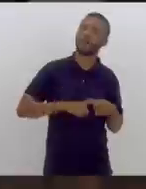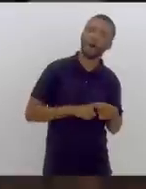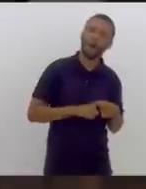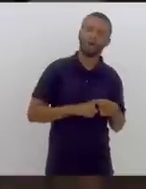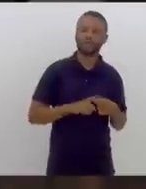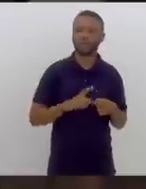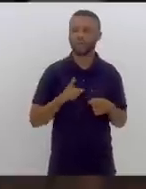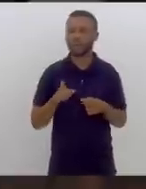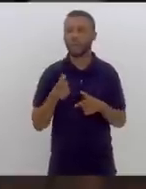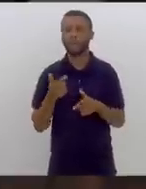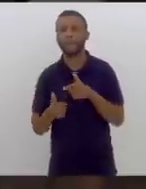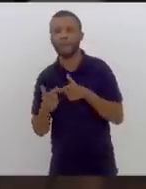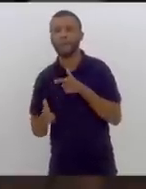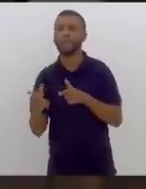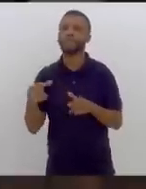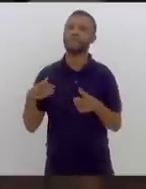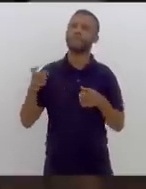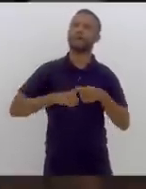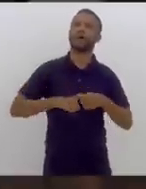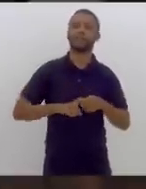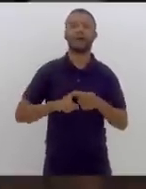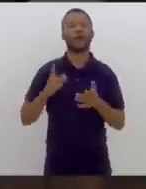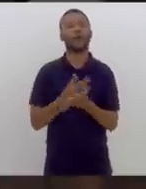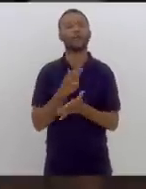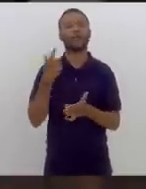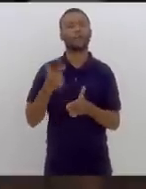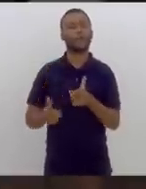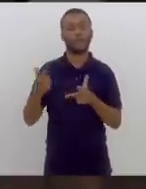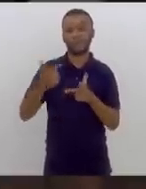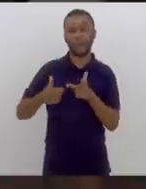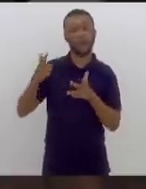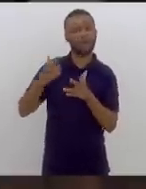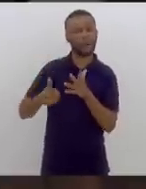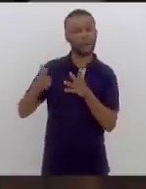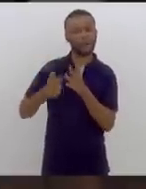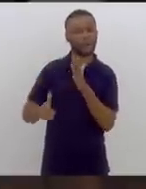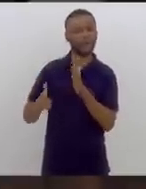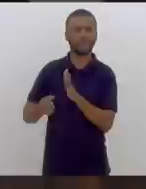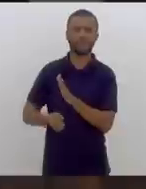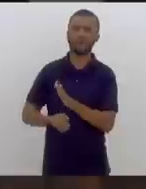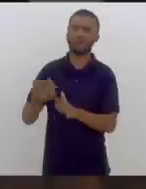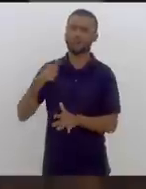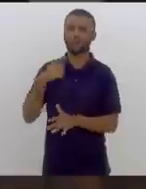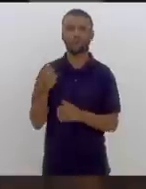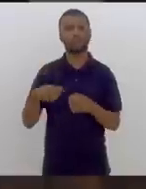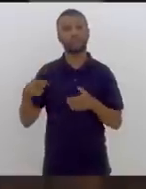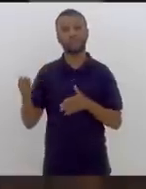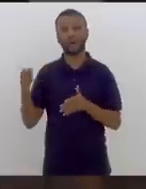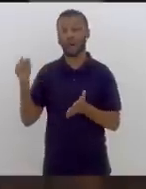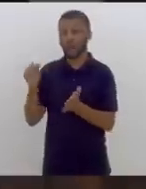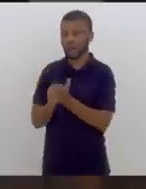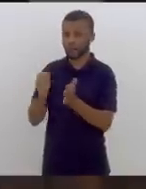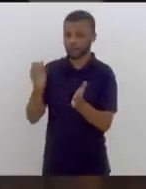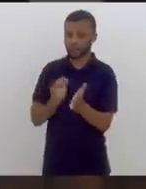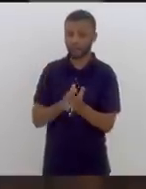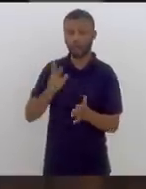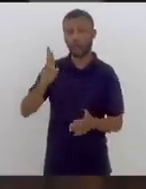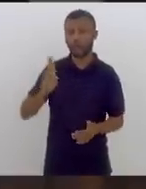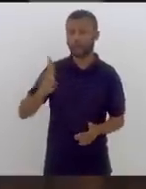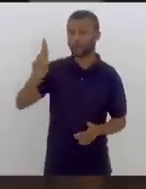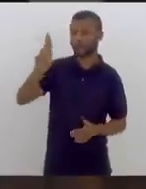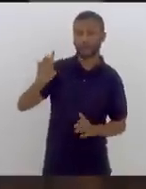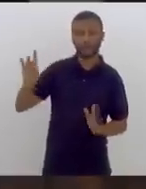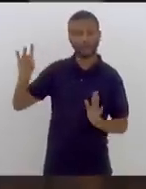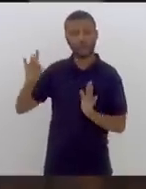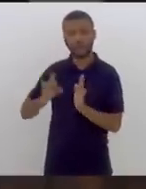volta então se tá acontecendo tantos problemas como esse a gente tem que realmente sancionar quem está ali na cabeça que na região